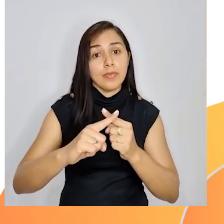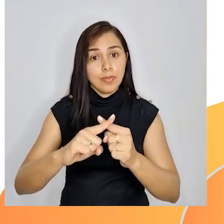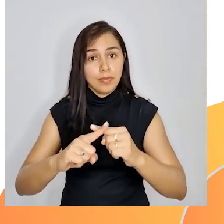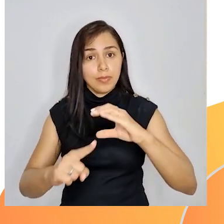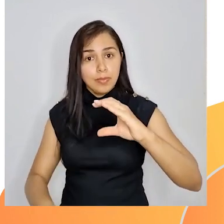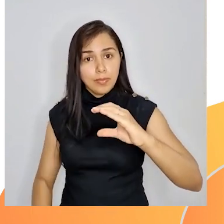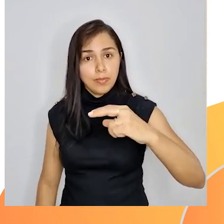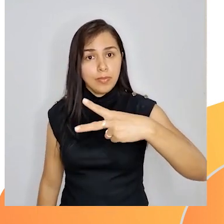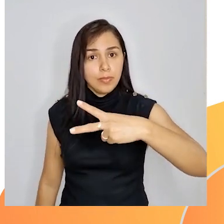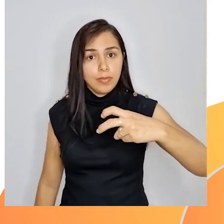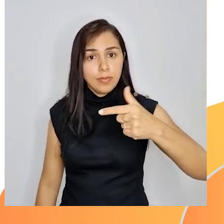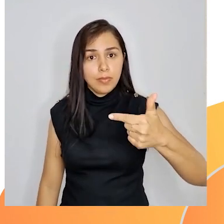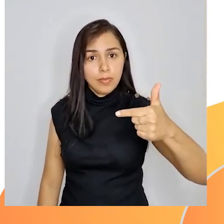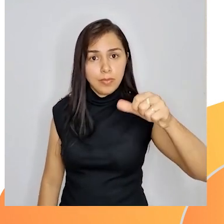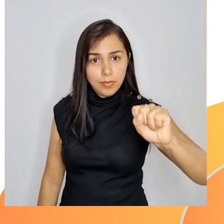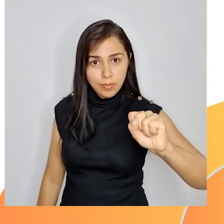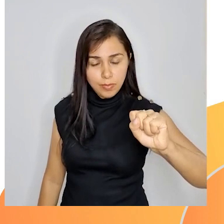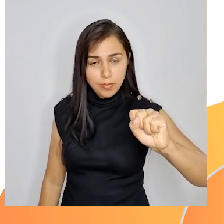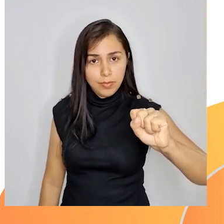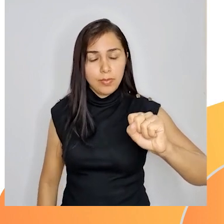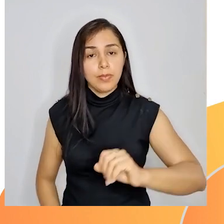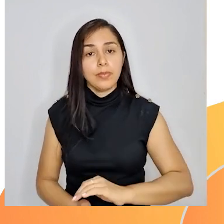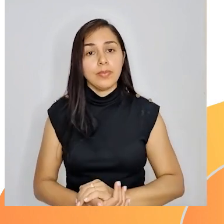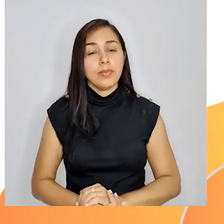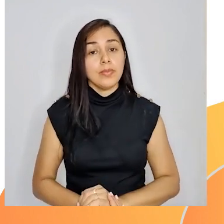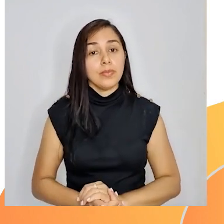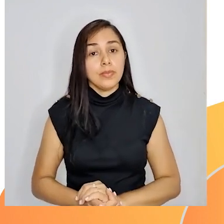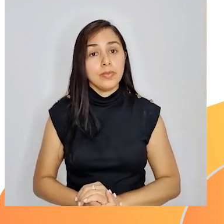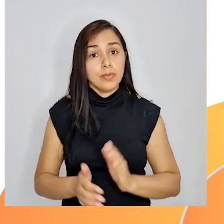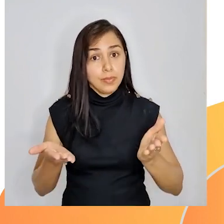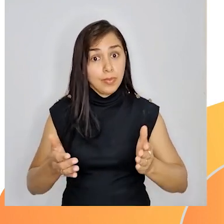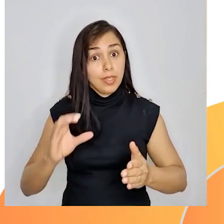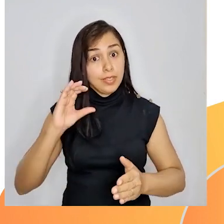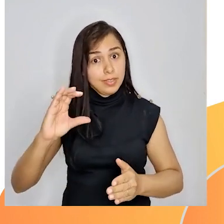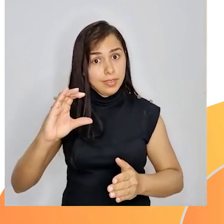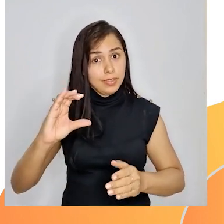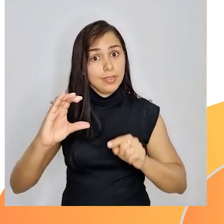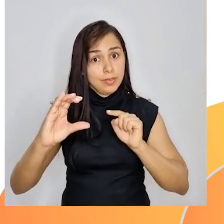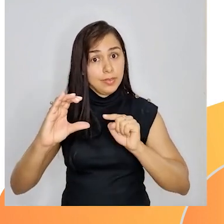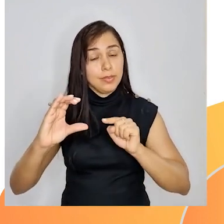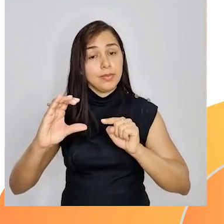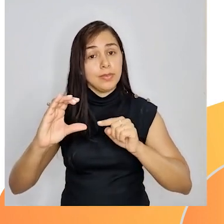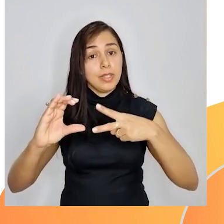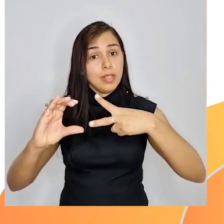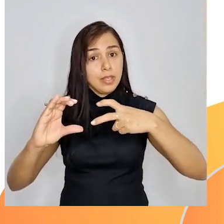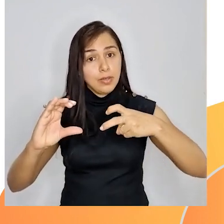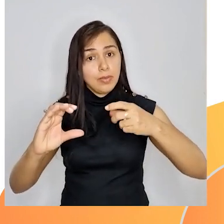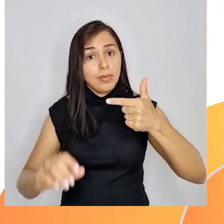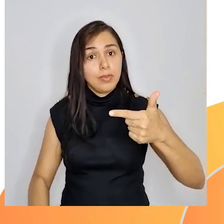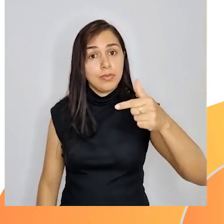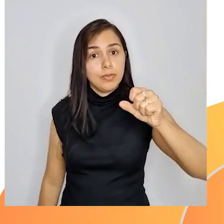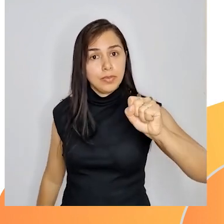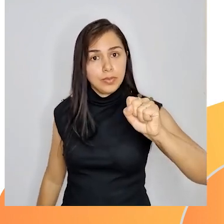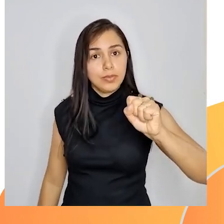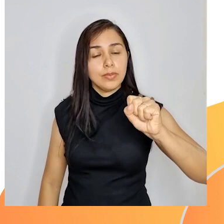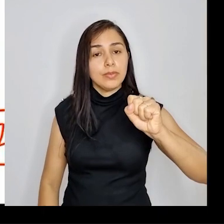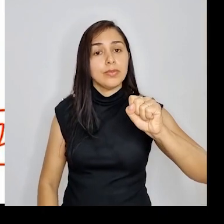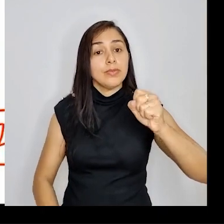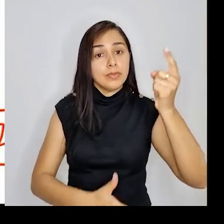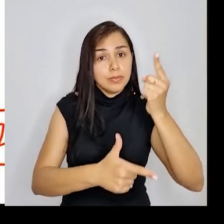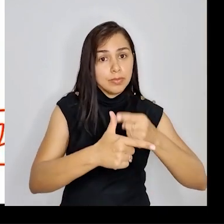eu passei esse sete dividindo esse 28 nós sabemos que 28 dividido para 7 é 4 Portanto